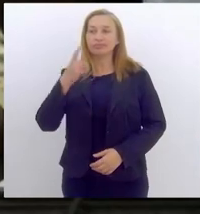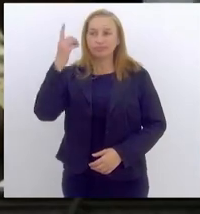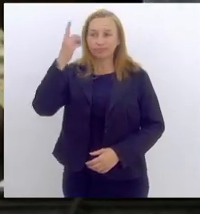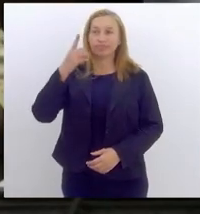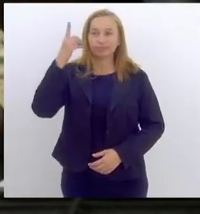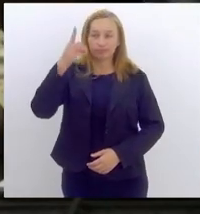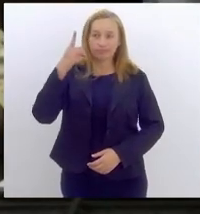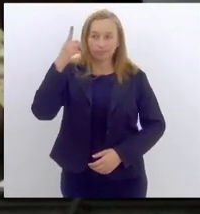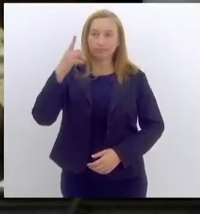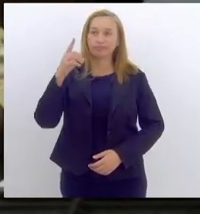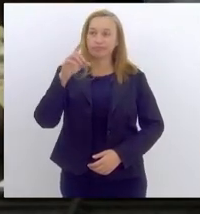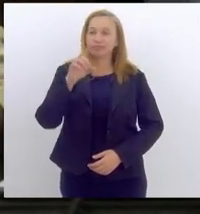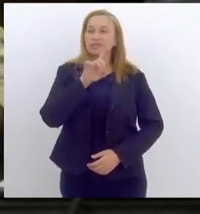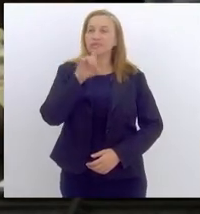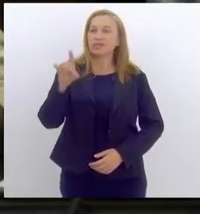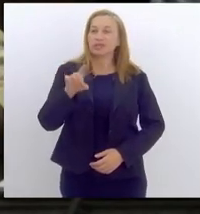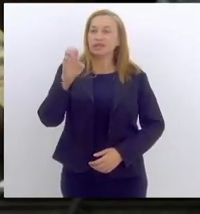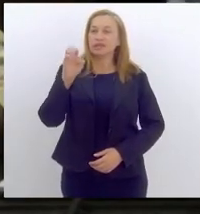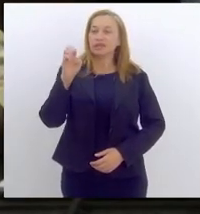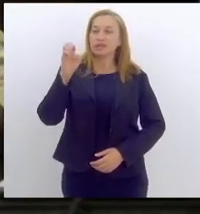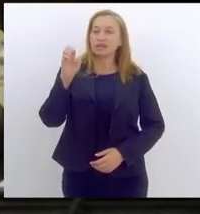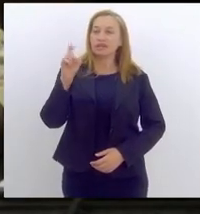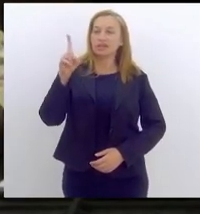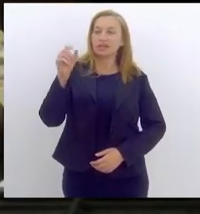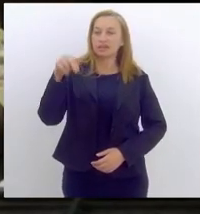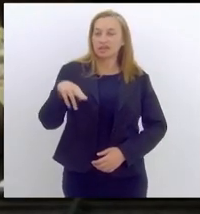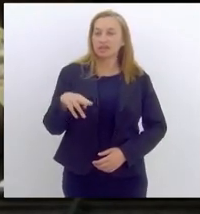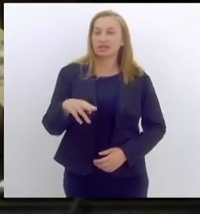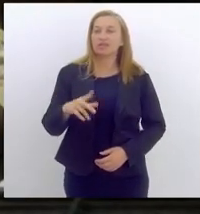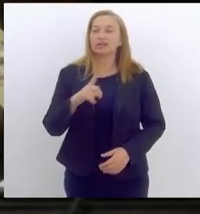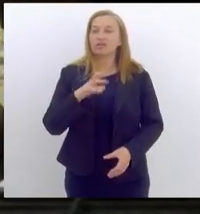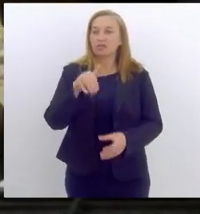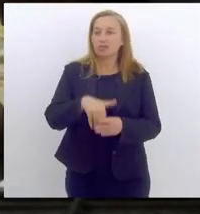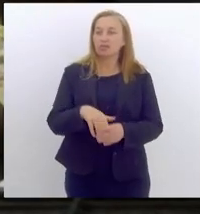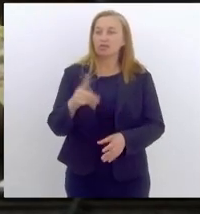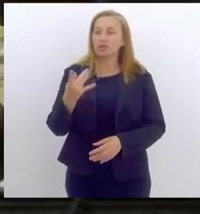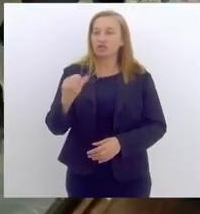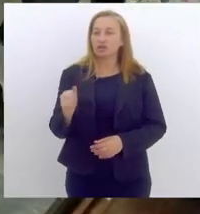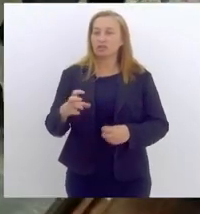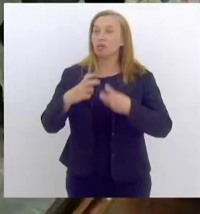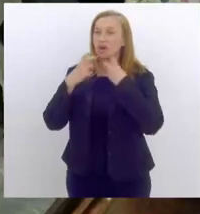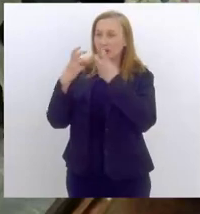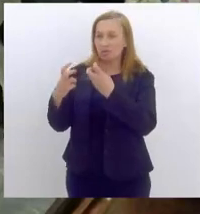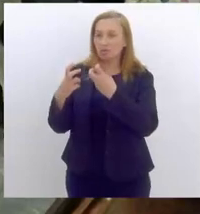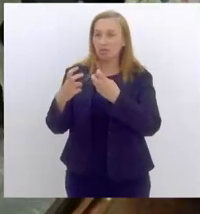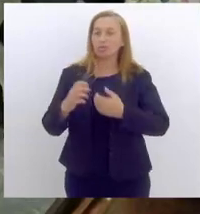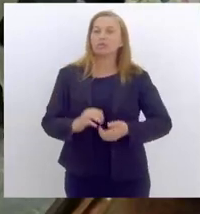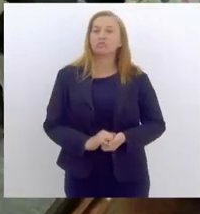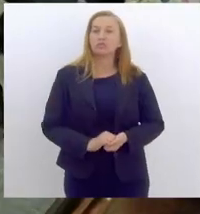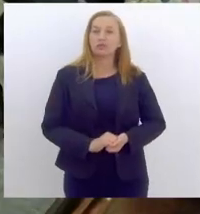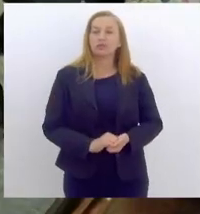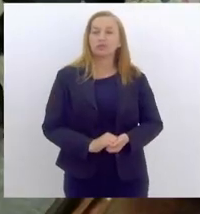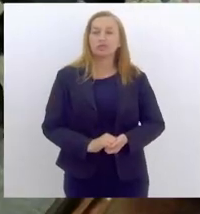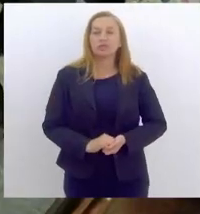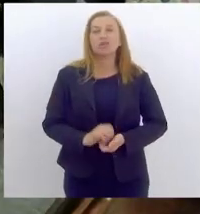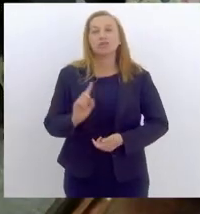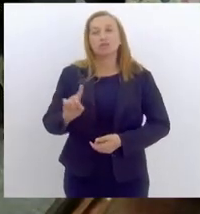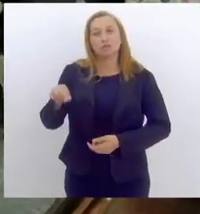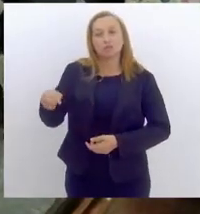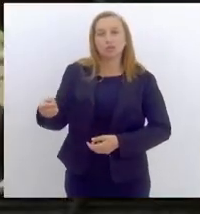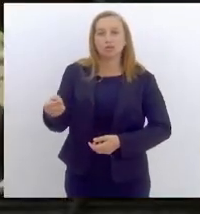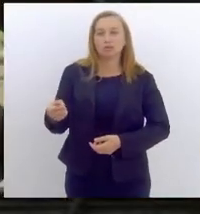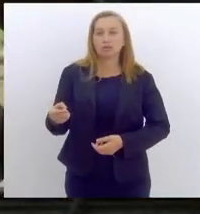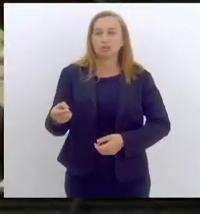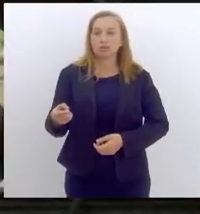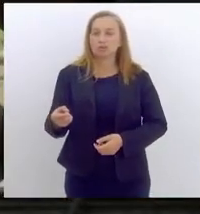aqui, demos o nosso voto na chapa, mas fizemos um clamor público, pedindo que as próximas mesas